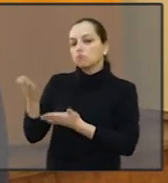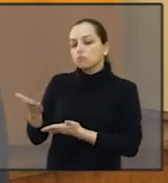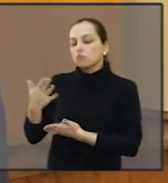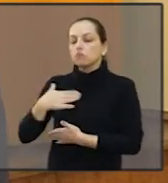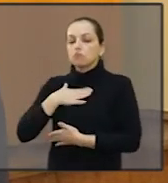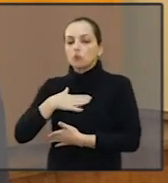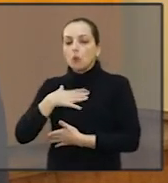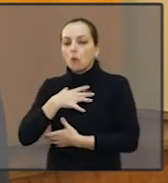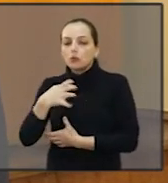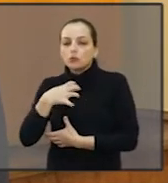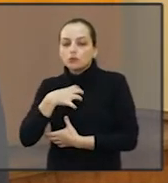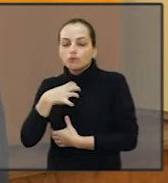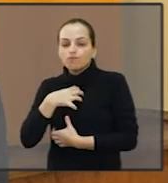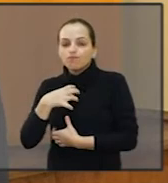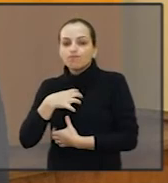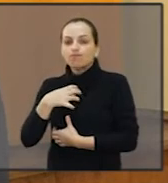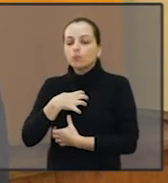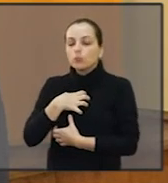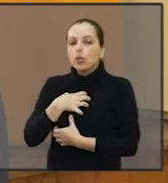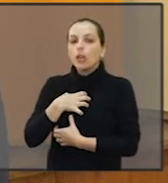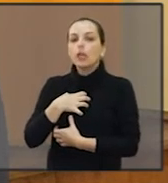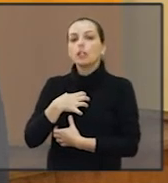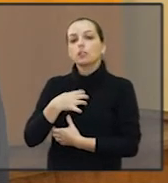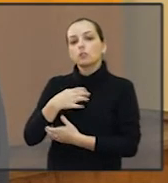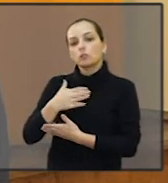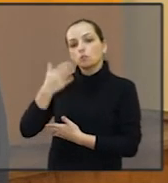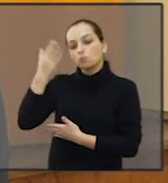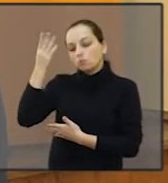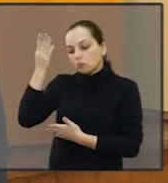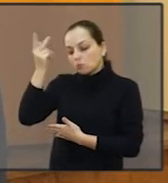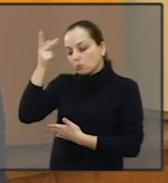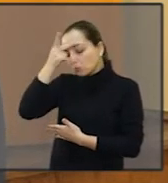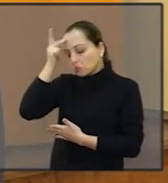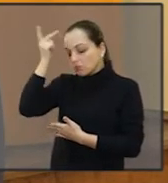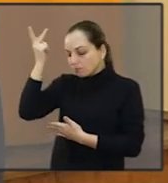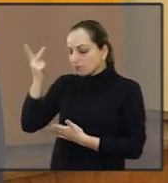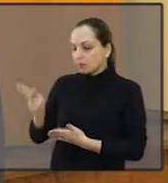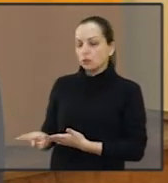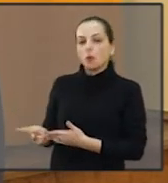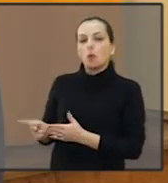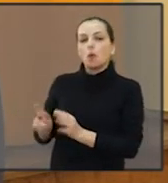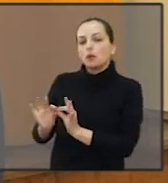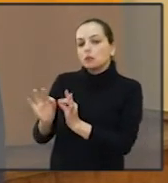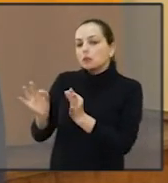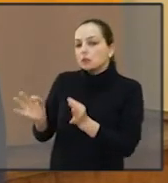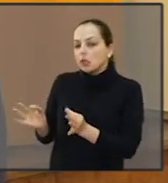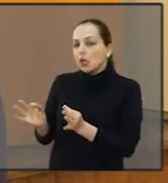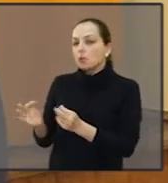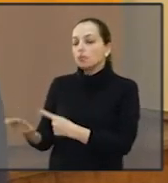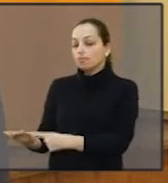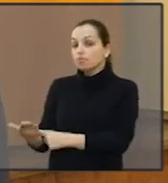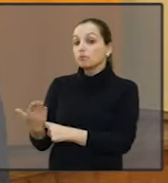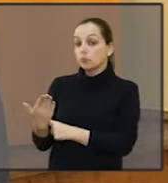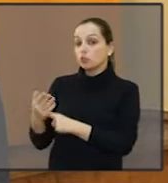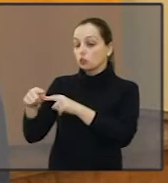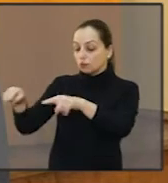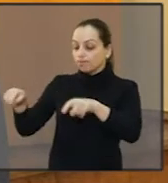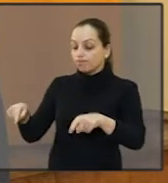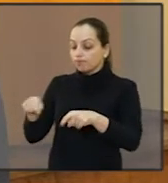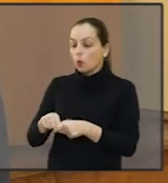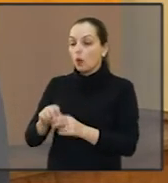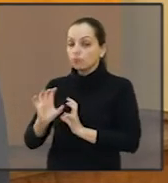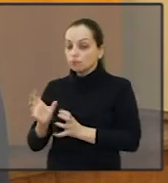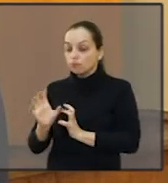da maneira, né, como ela se posiciona, uma pessoa muito simples, uma pessoa que me ajudou muito dentro da quadra. A